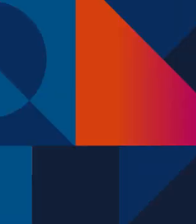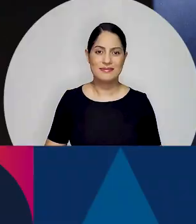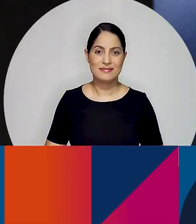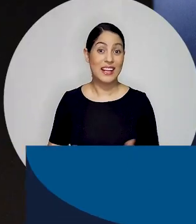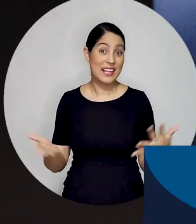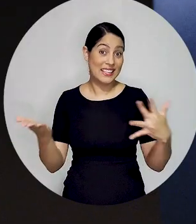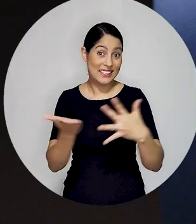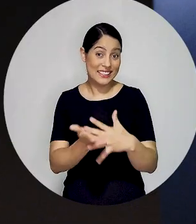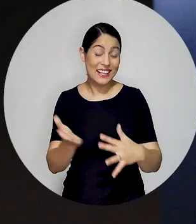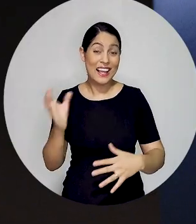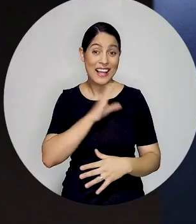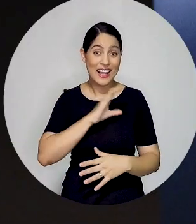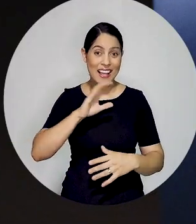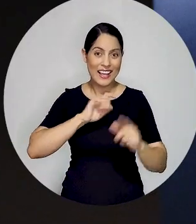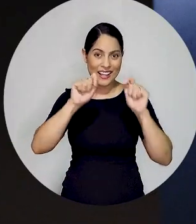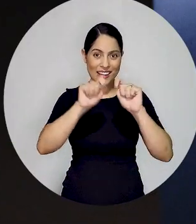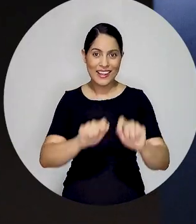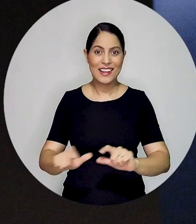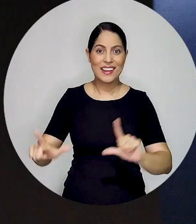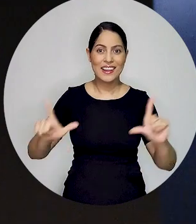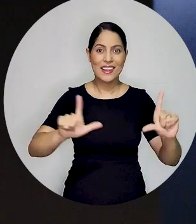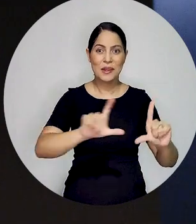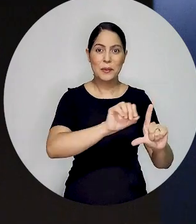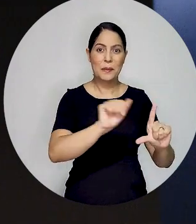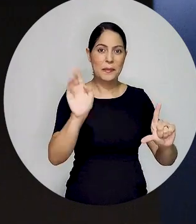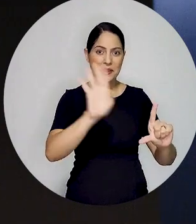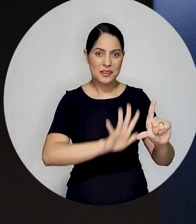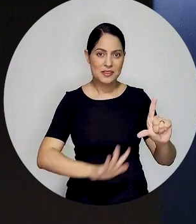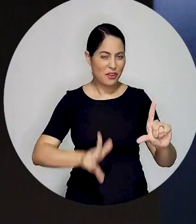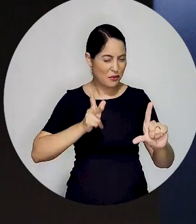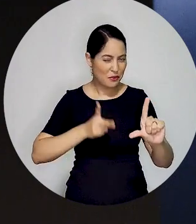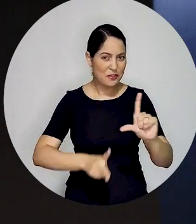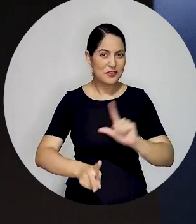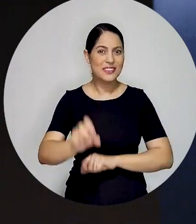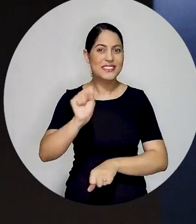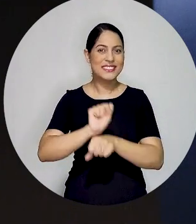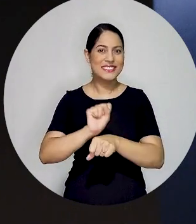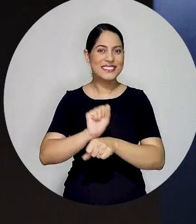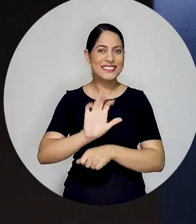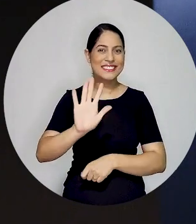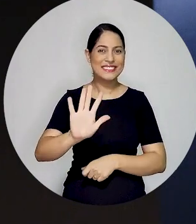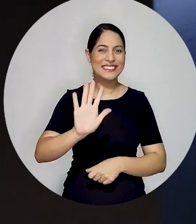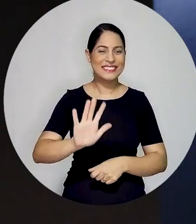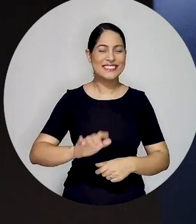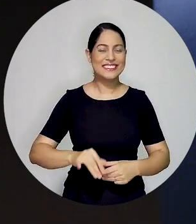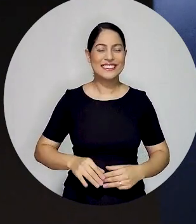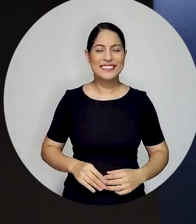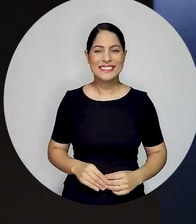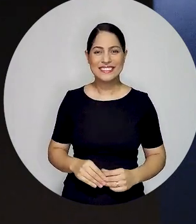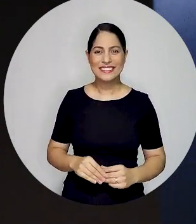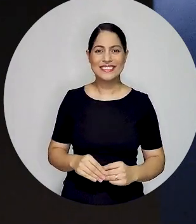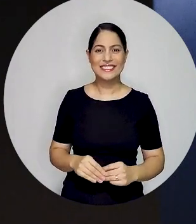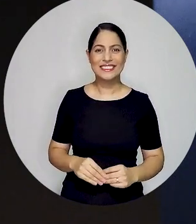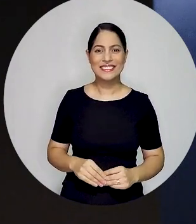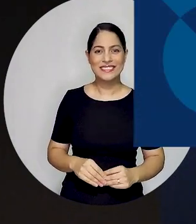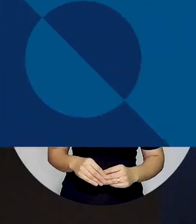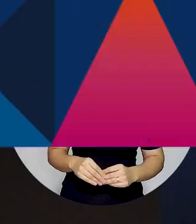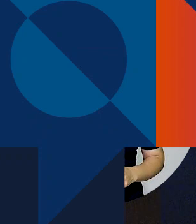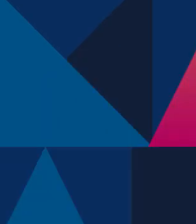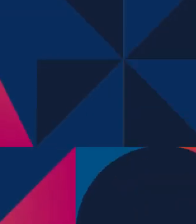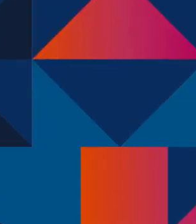Federal. Agora nós vamos para um breve intervalo. Voltamos na sequência com mais OAB Nacional. A gente volta em